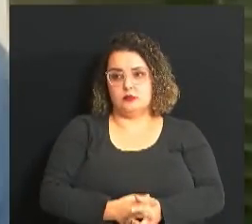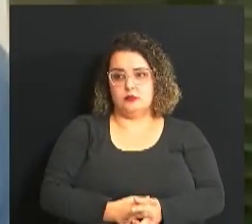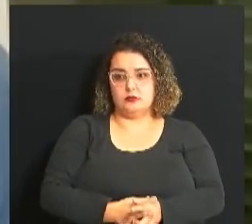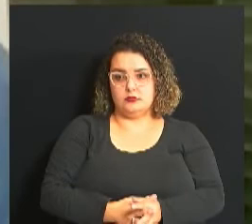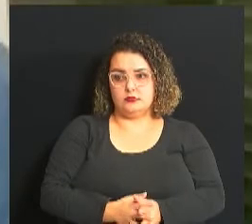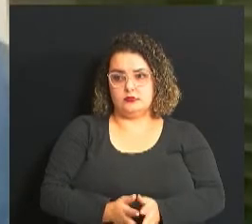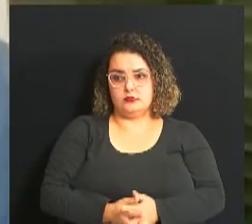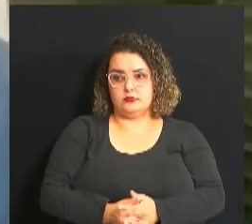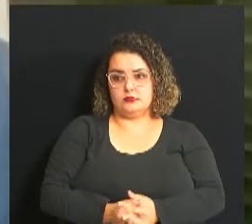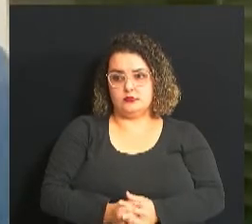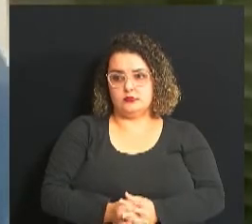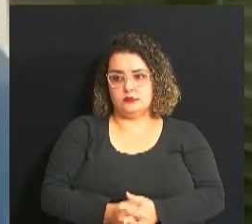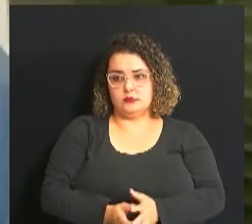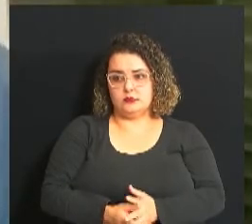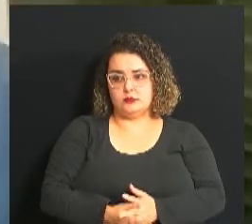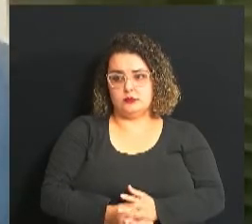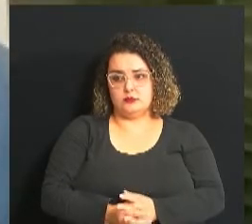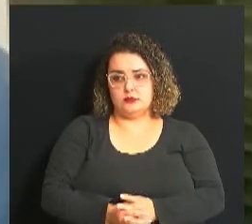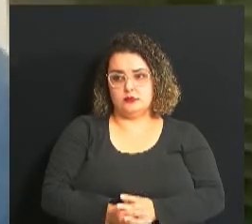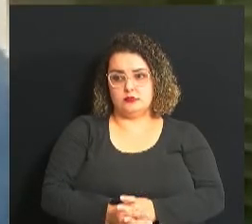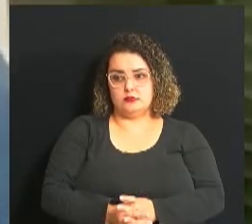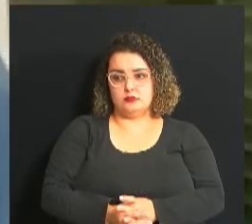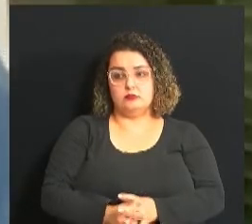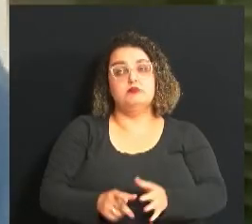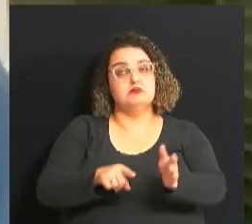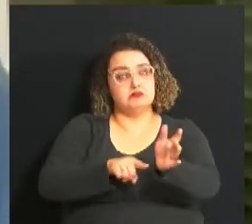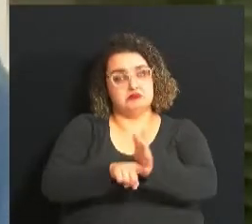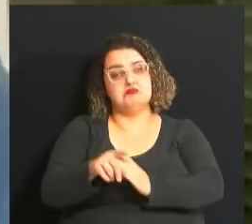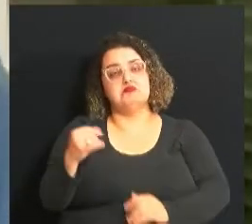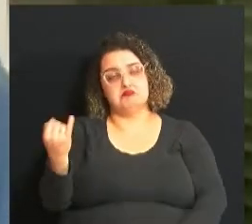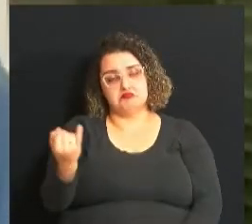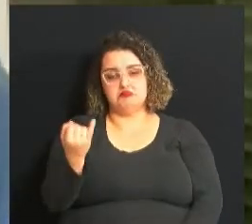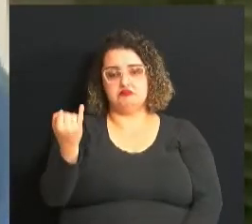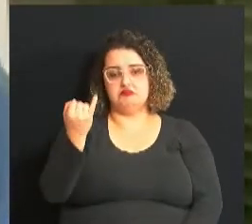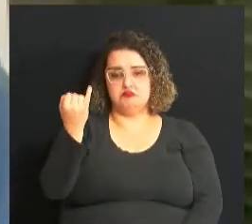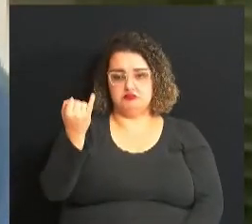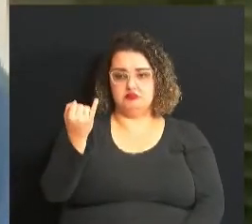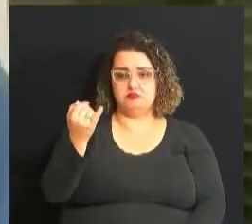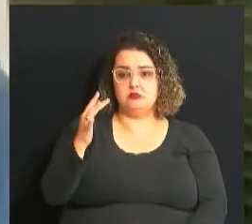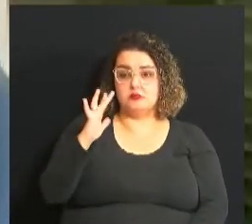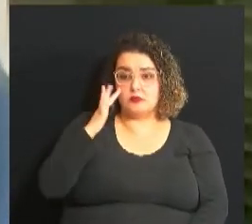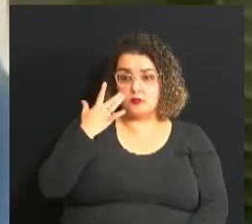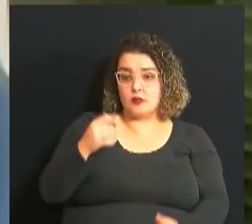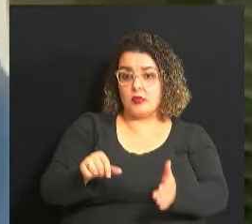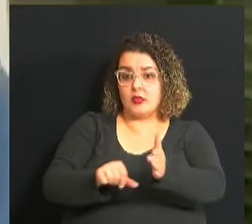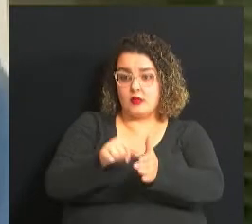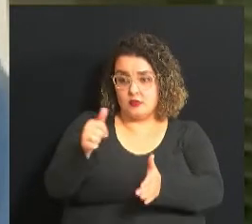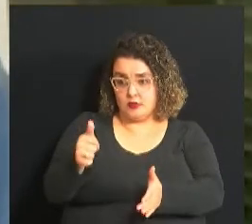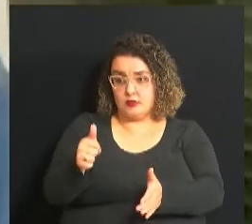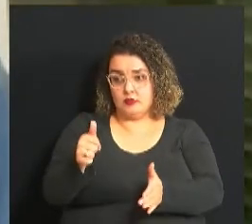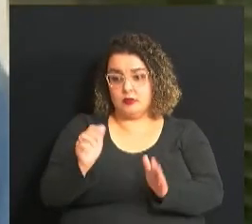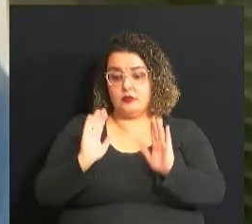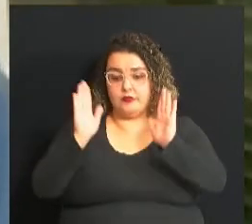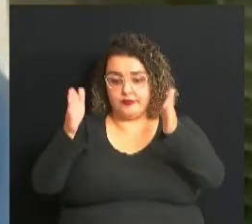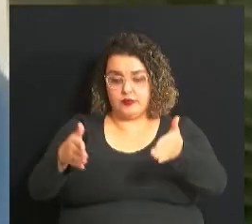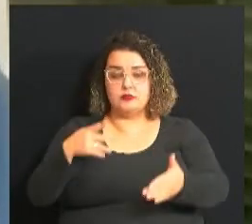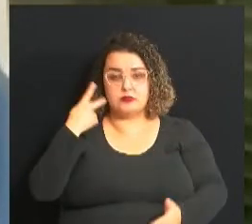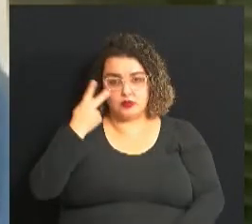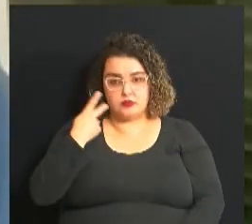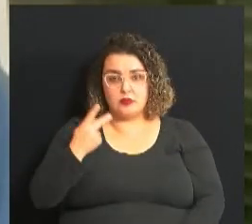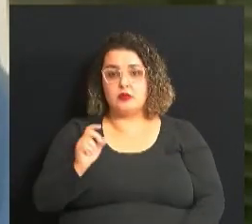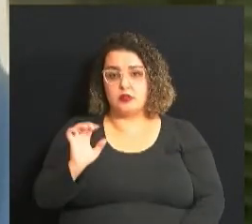Mara, eu acho que a sua pergunta é fundamental. Eu acho que, primeiro, é vontade política que isso ocorra.